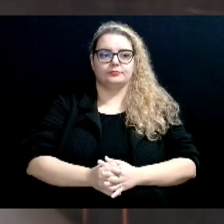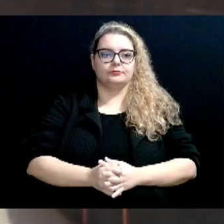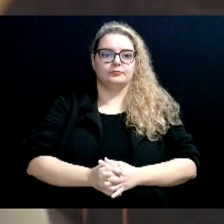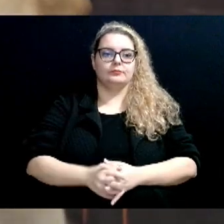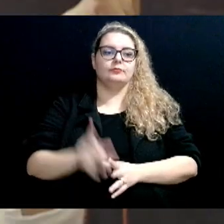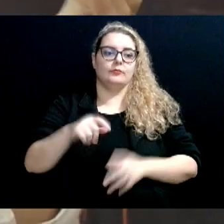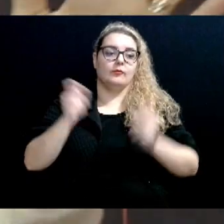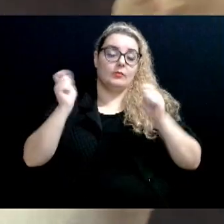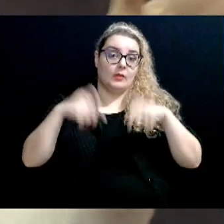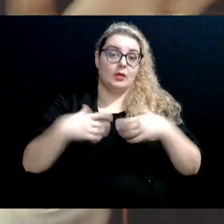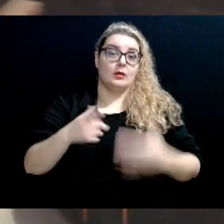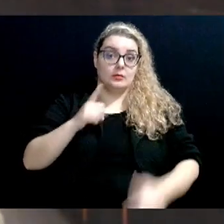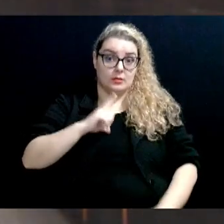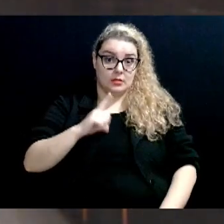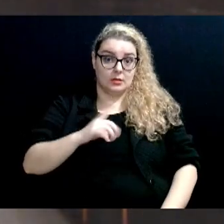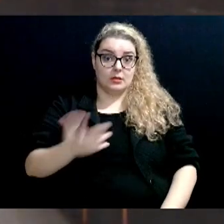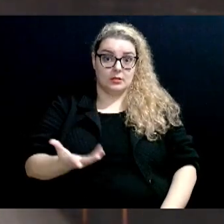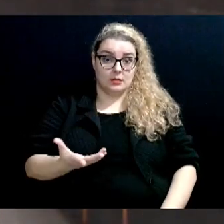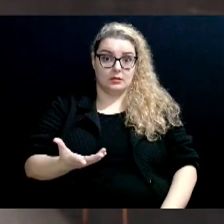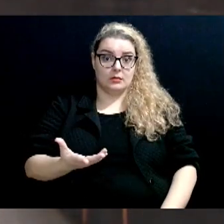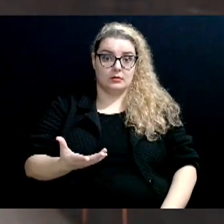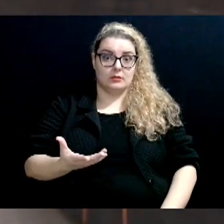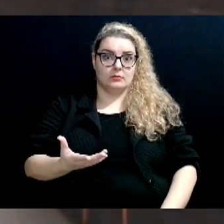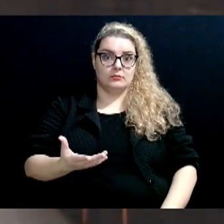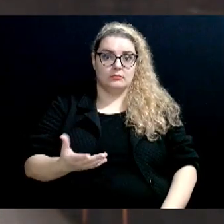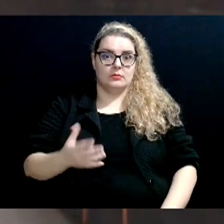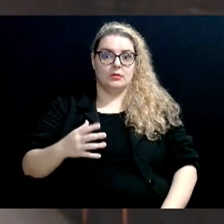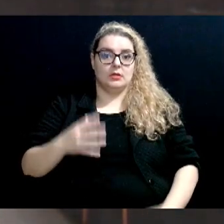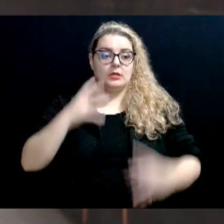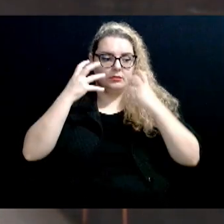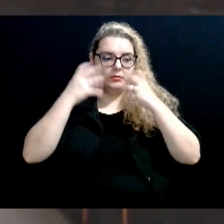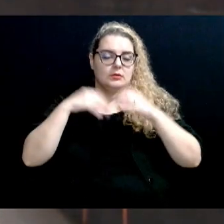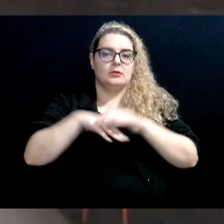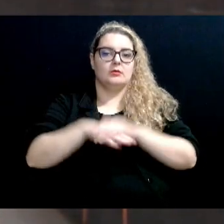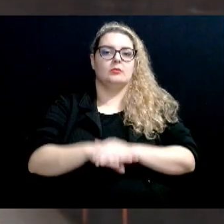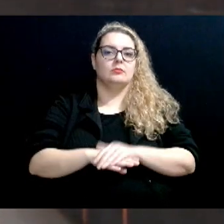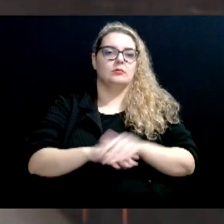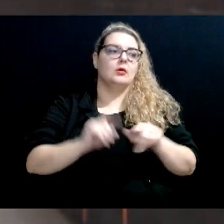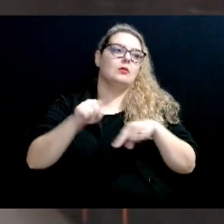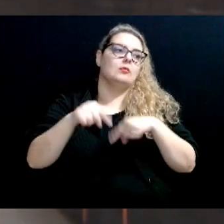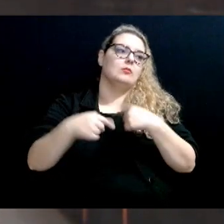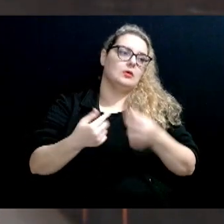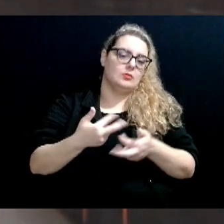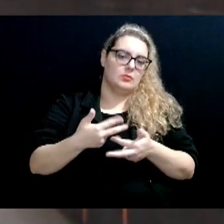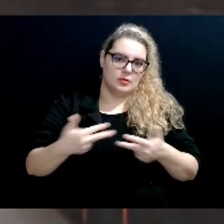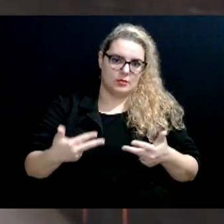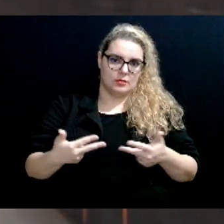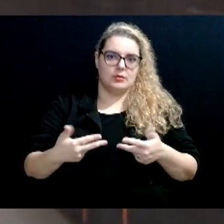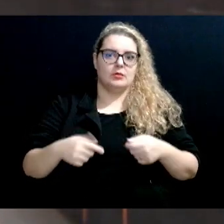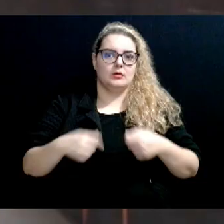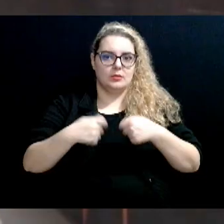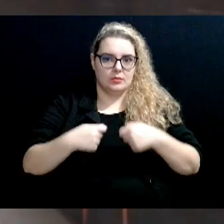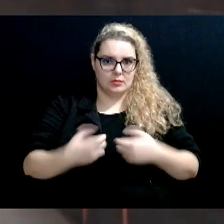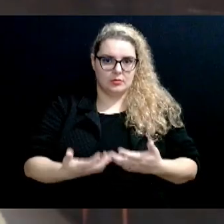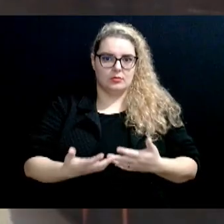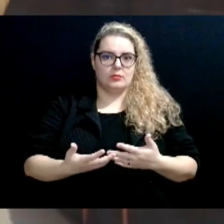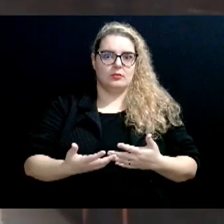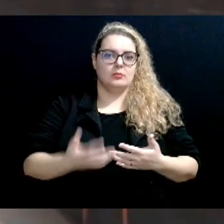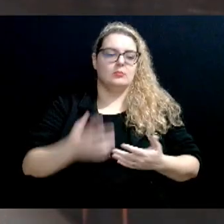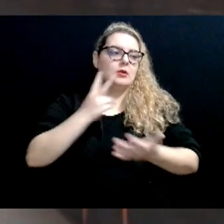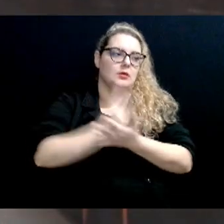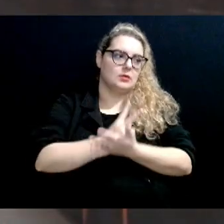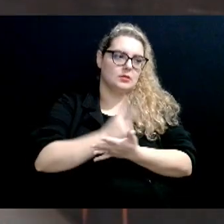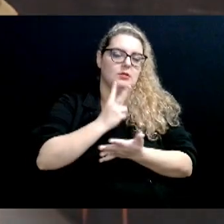tem atencional fica guardada para outras coisas que você precisa, mas o tempo todo